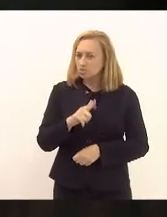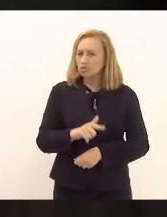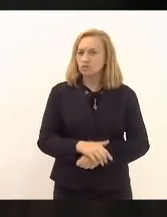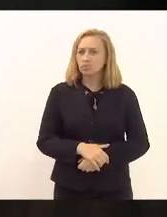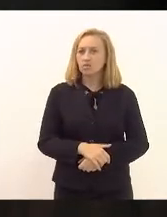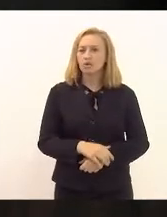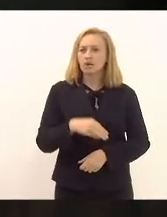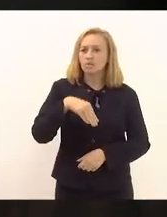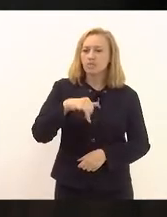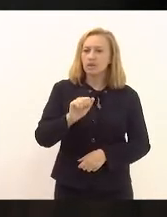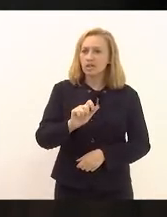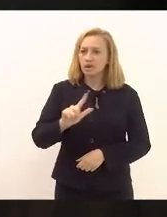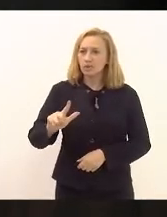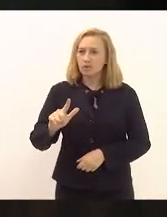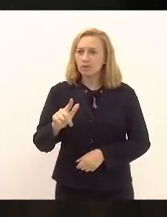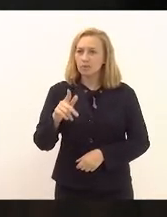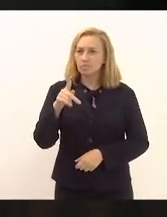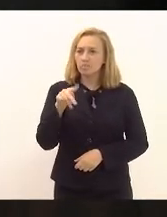Miguel Pereira,